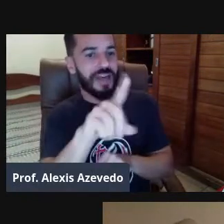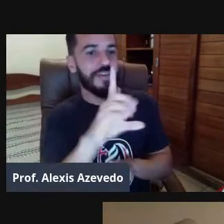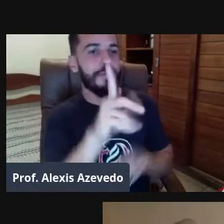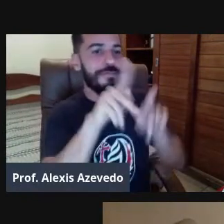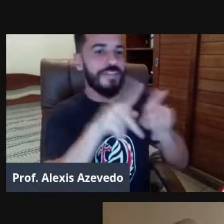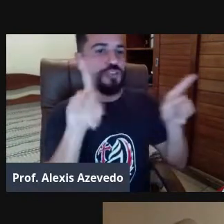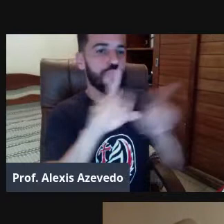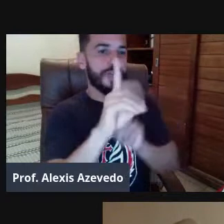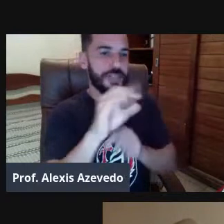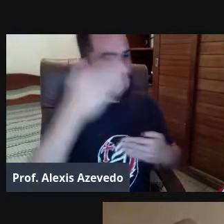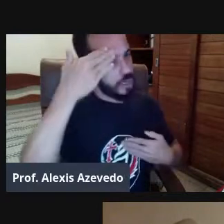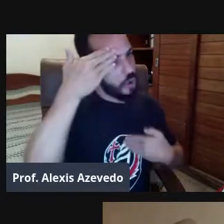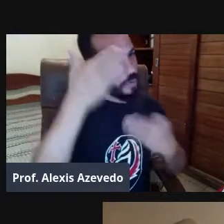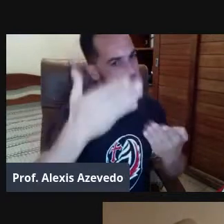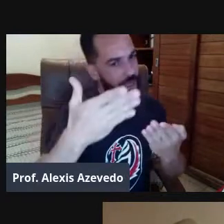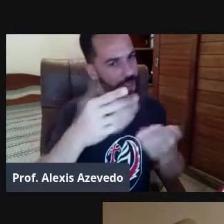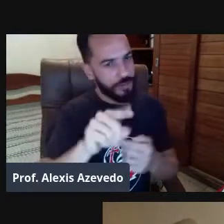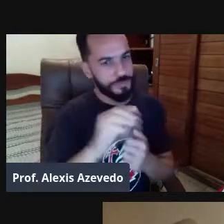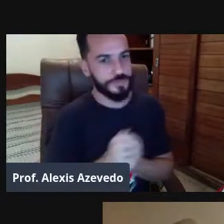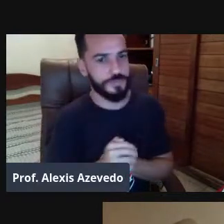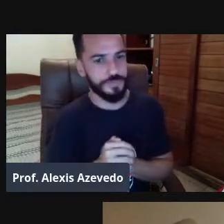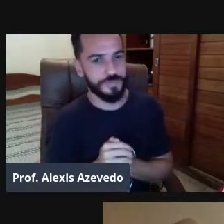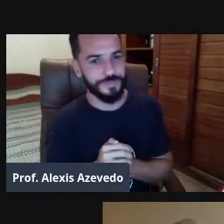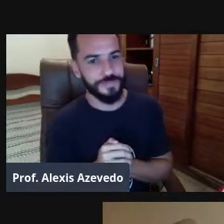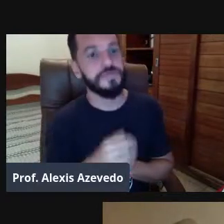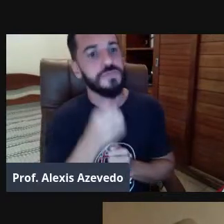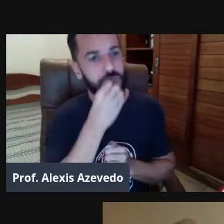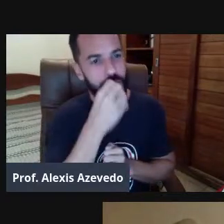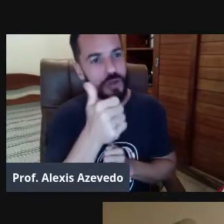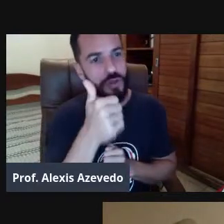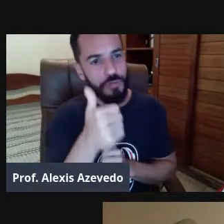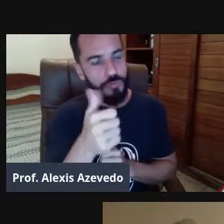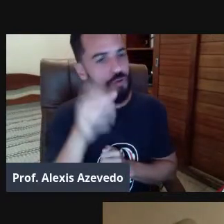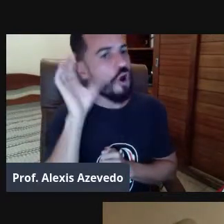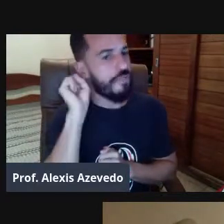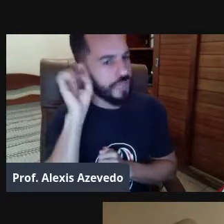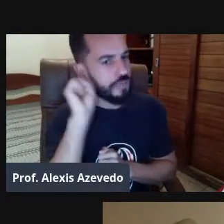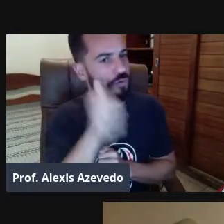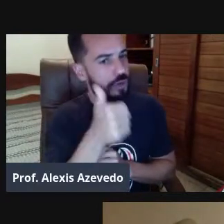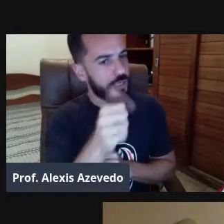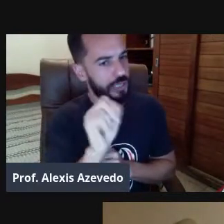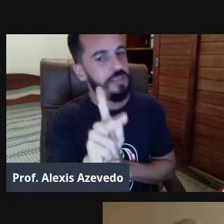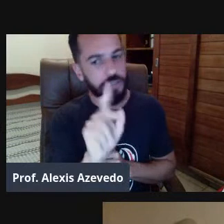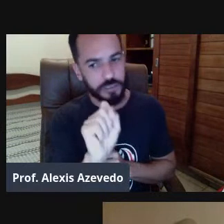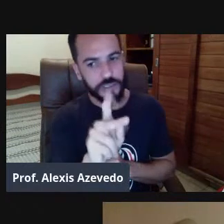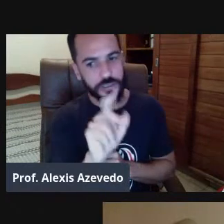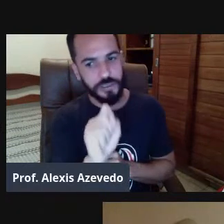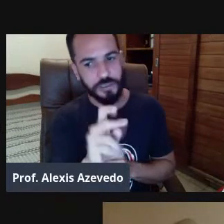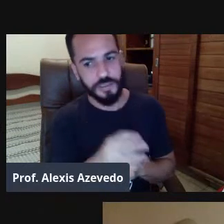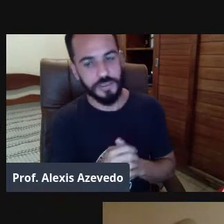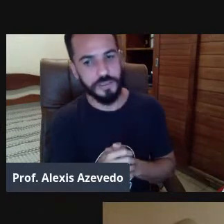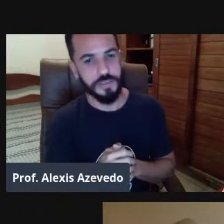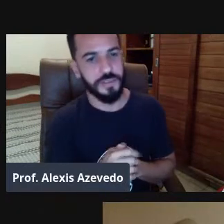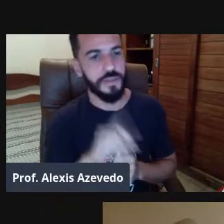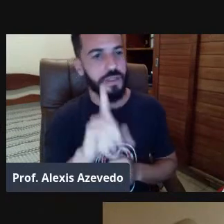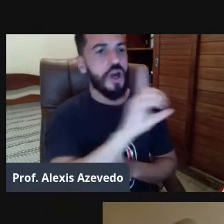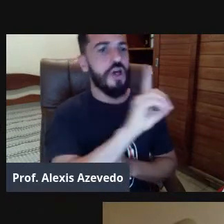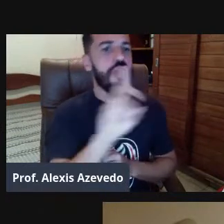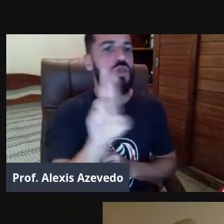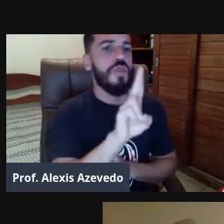Muito obrigada. Vocês estão me ouvindo? Tá ouvindo bem? Tá. Então, meu nome é Daniela,